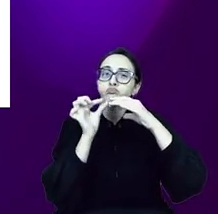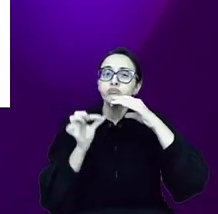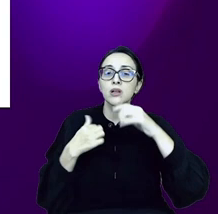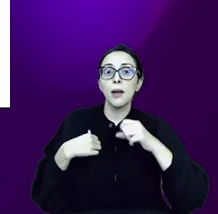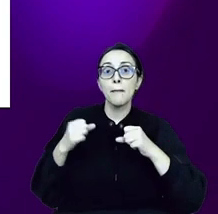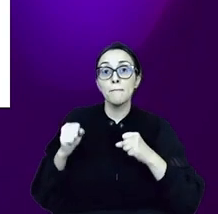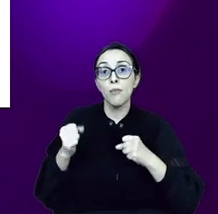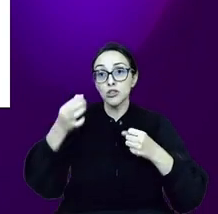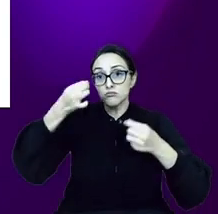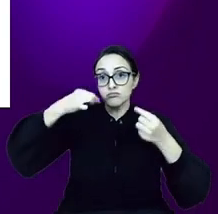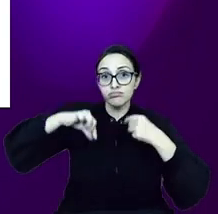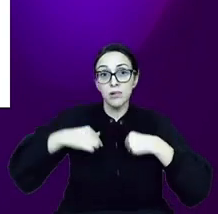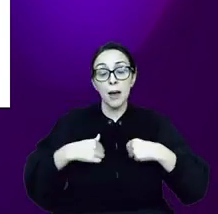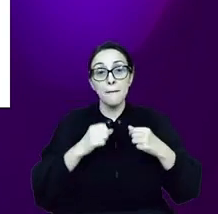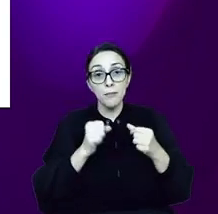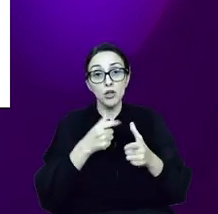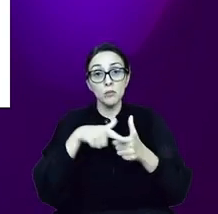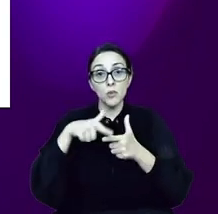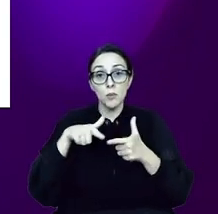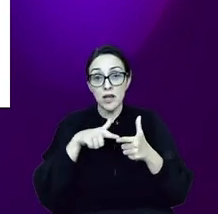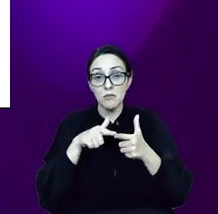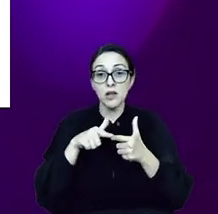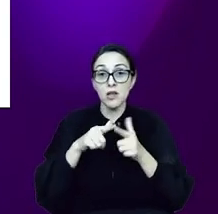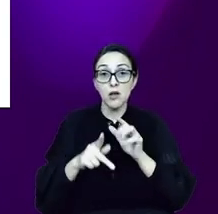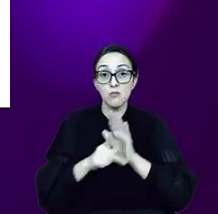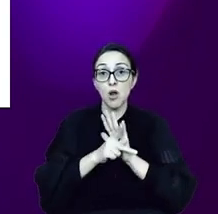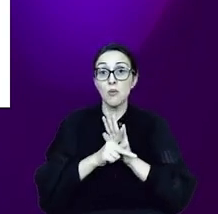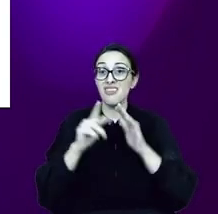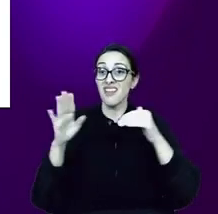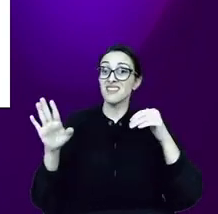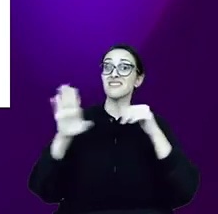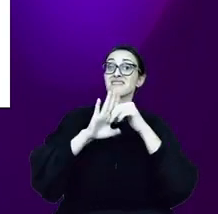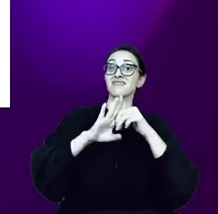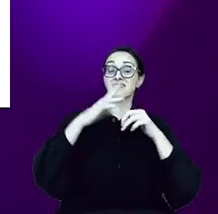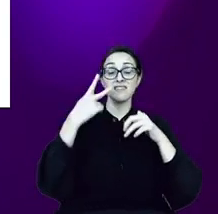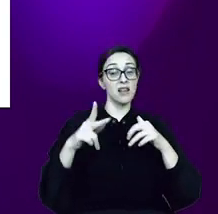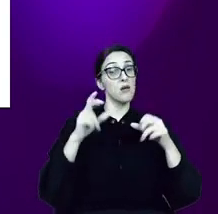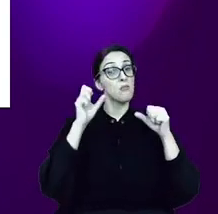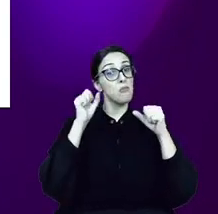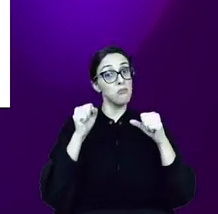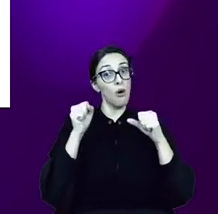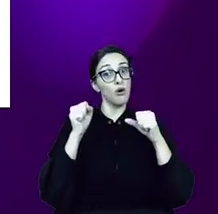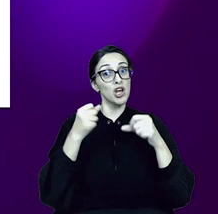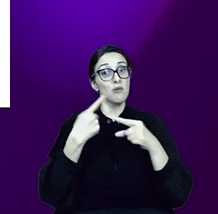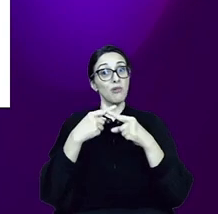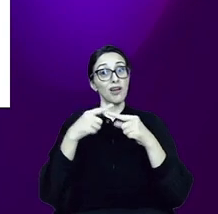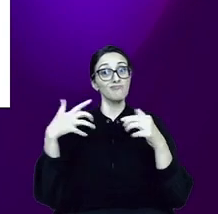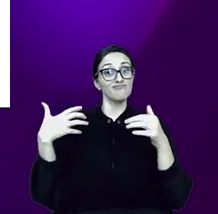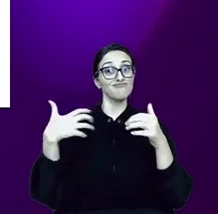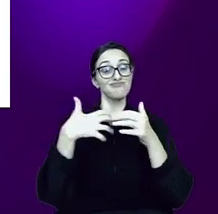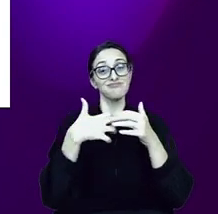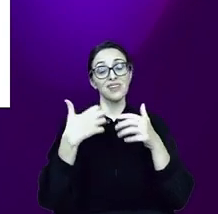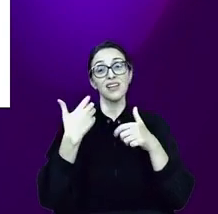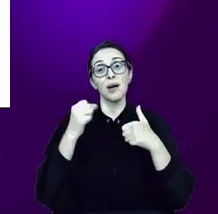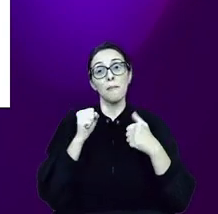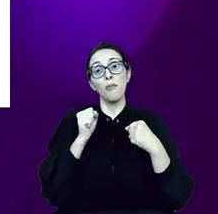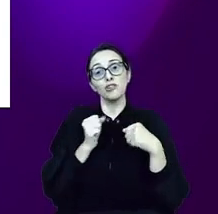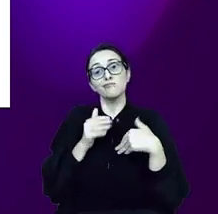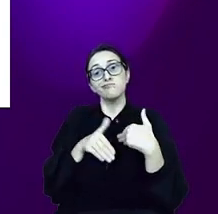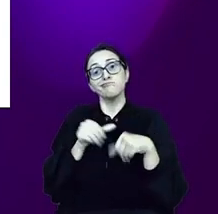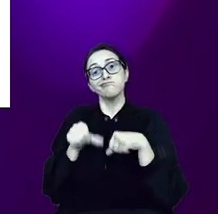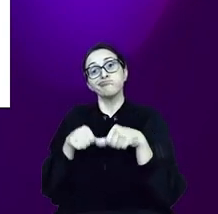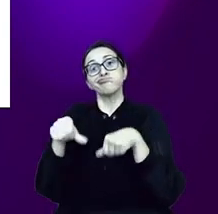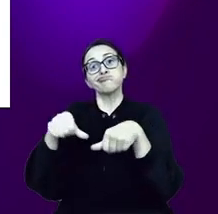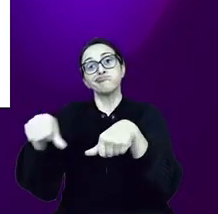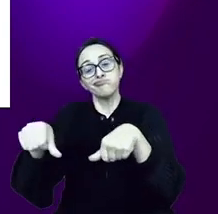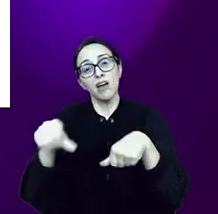que existe uma coagulopatia induzida pelo traumatismo, a lesão traumática cerebral provoca uma condição de muitas alterações